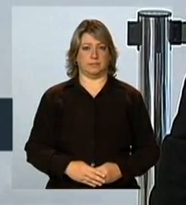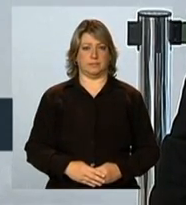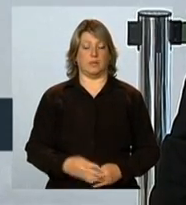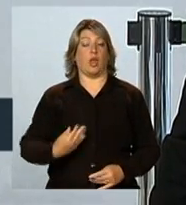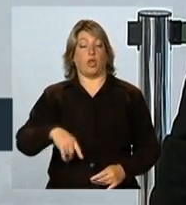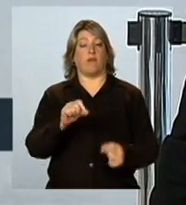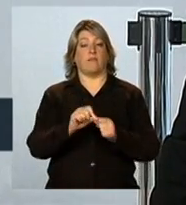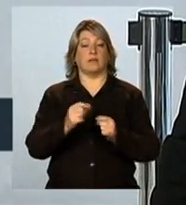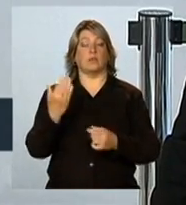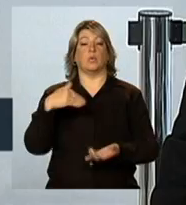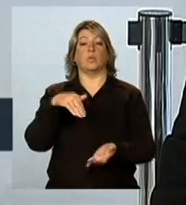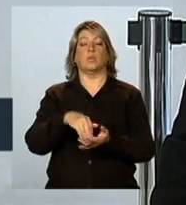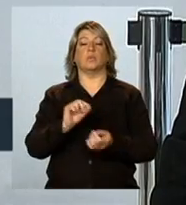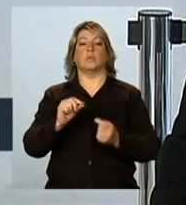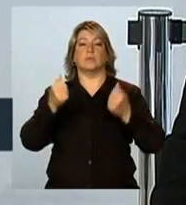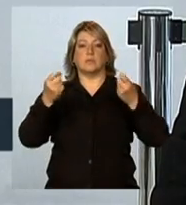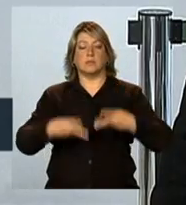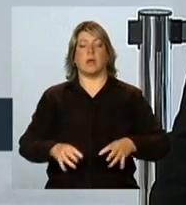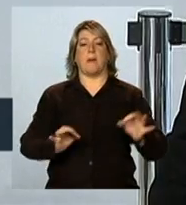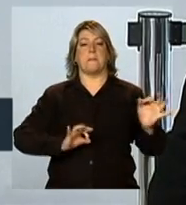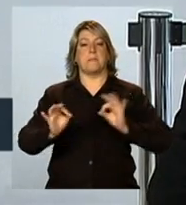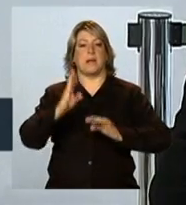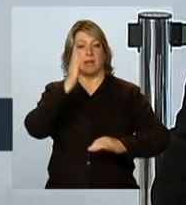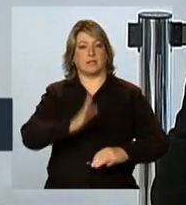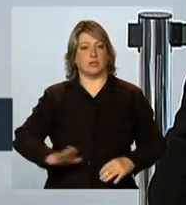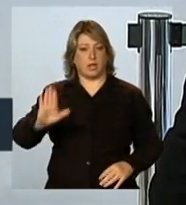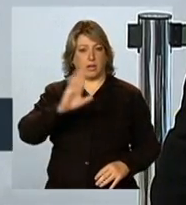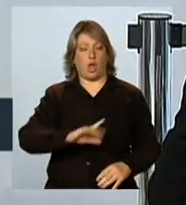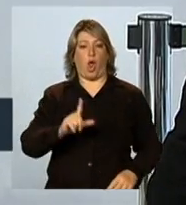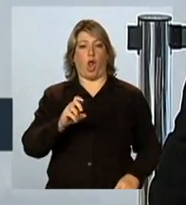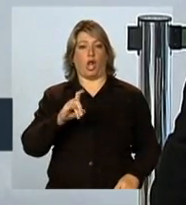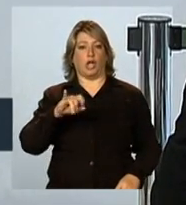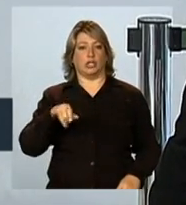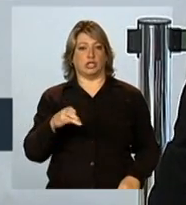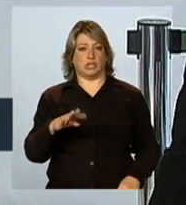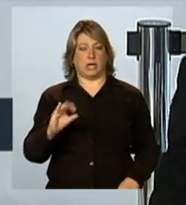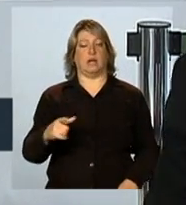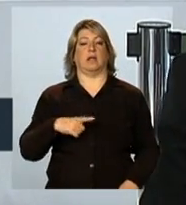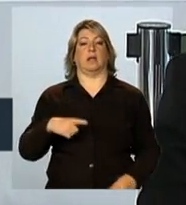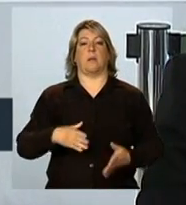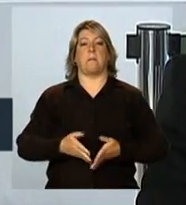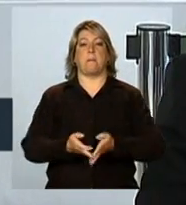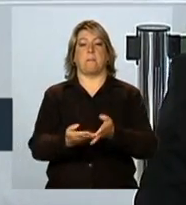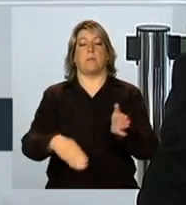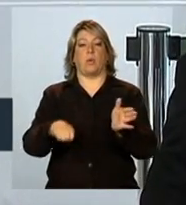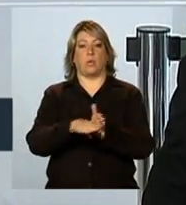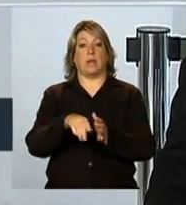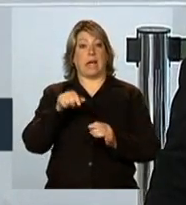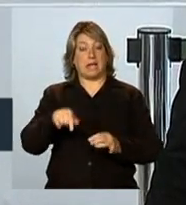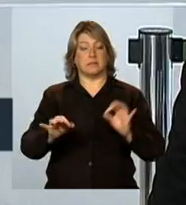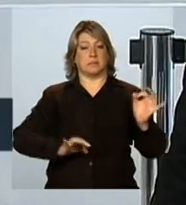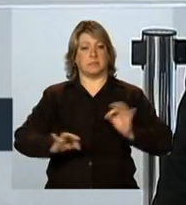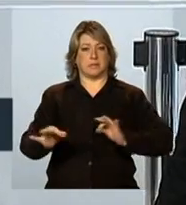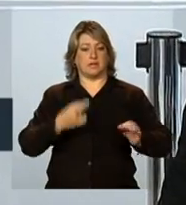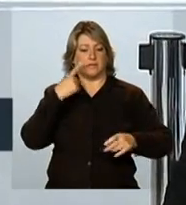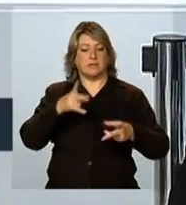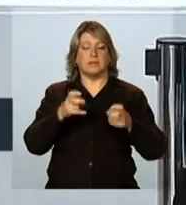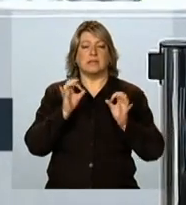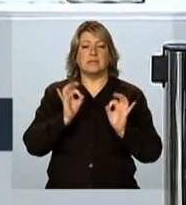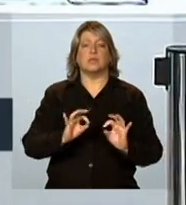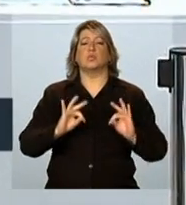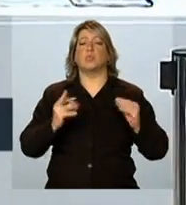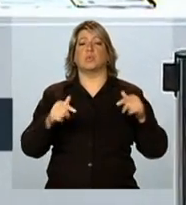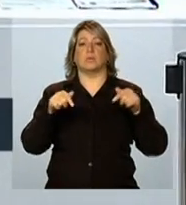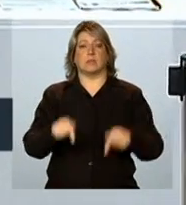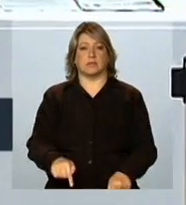nos últimos detalhes, o Plano Nacional de Logística Portuária. Esse plano detecta tudo isso. Berço por berço de